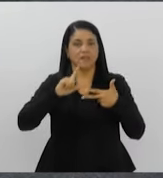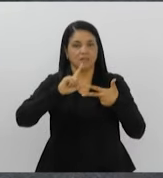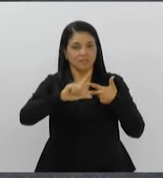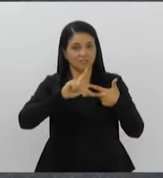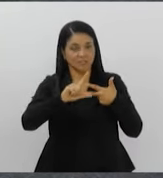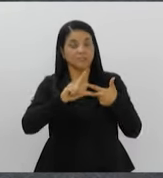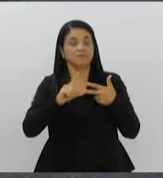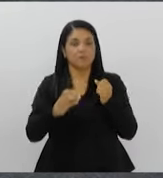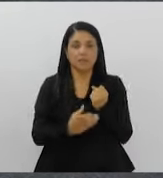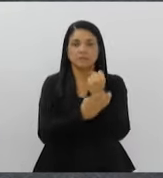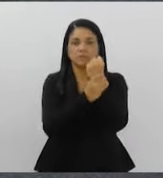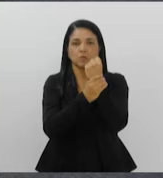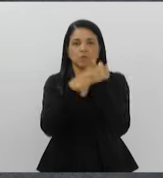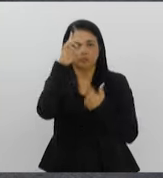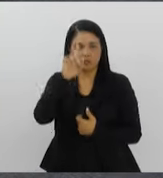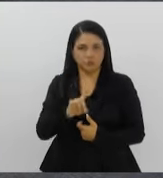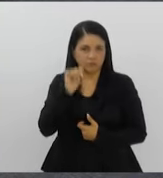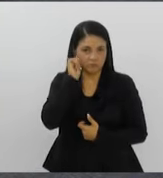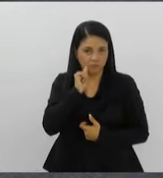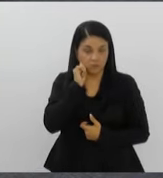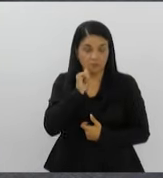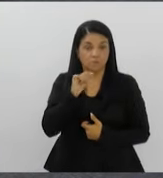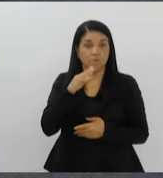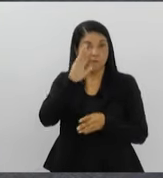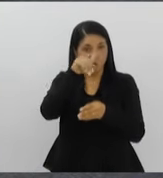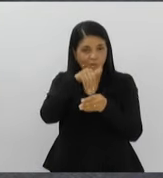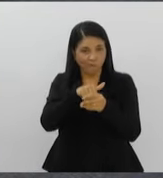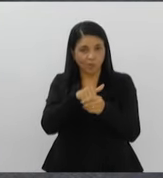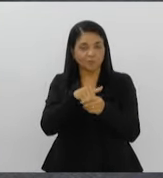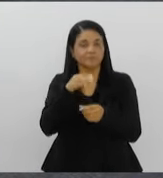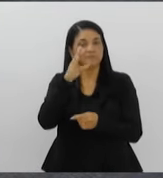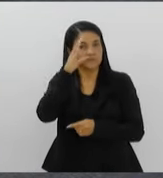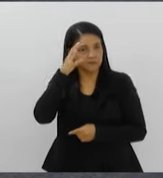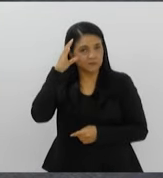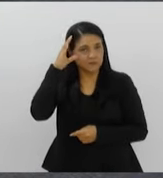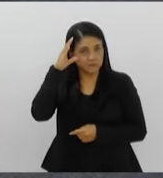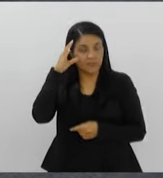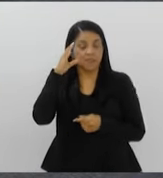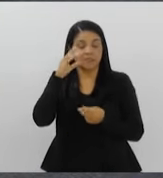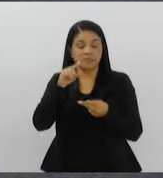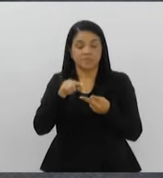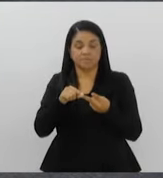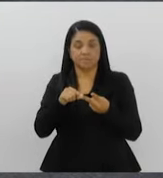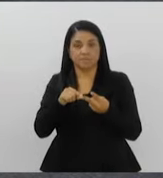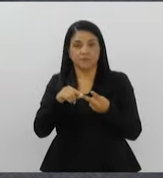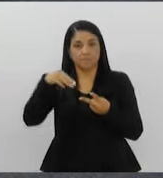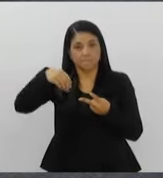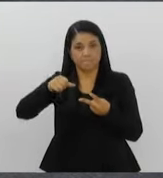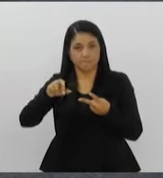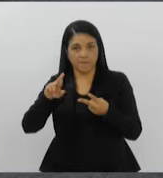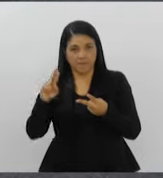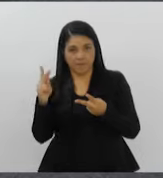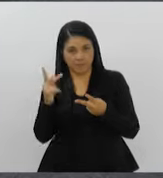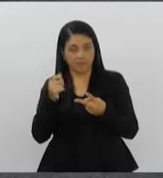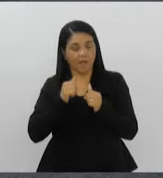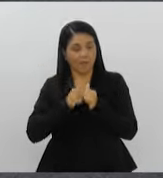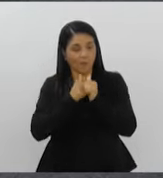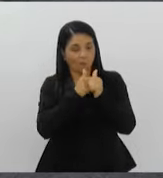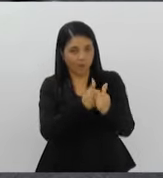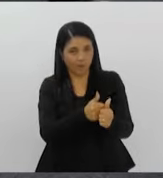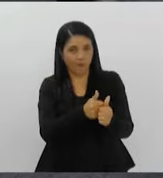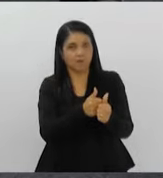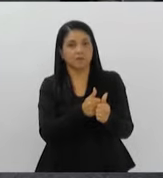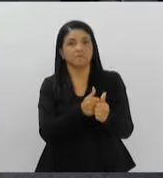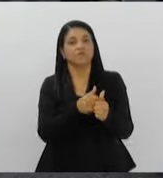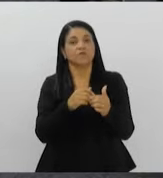os direitos da mulher. Por isso, um dos meus votos é para a deputada Marta Rocha, que nos acompanhou e tem nos acompanhado, inclusive